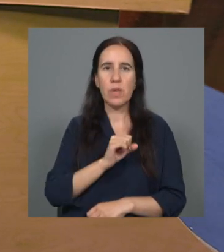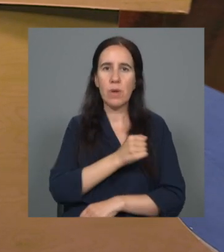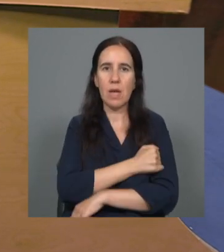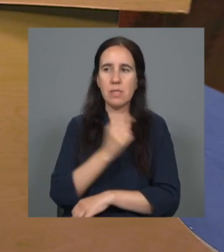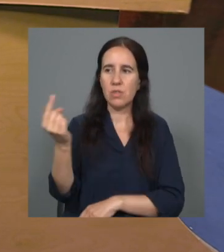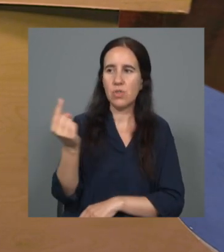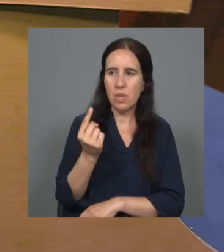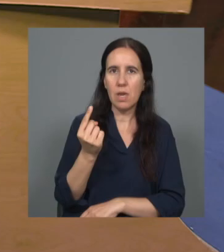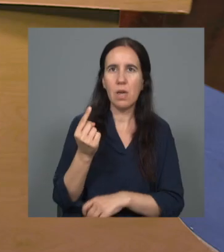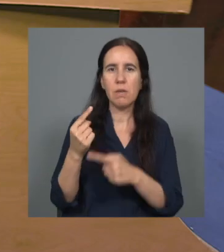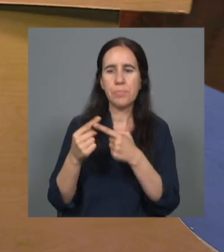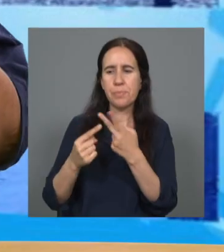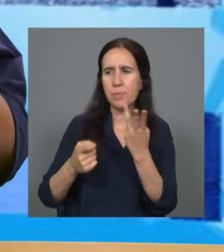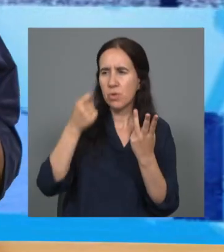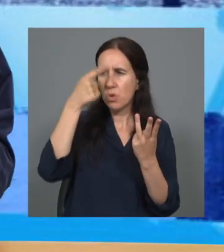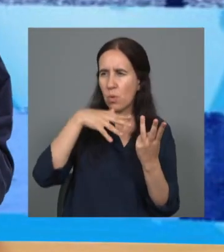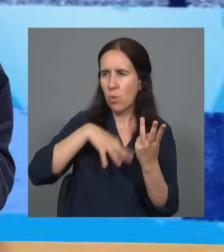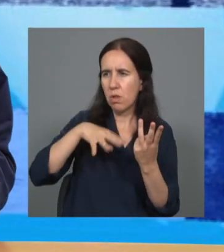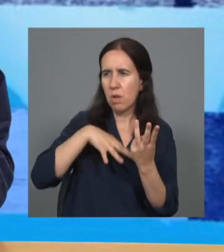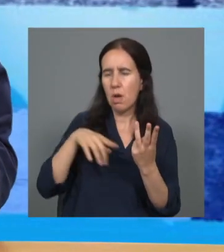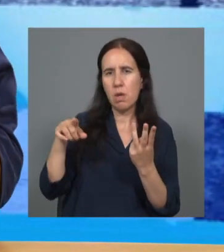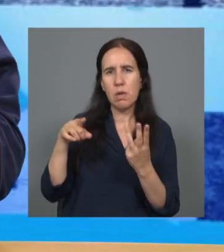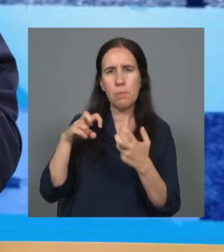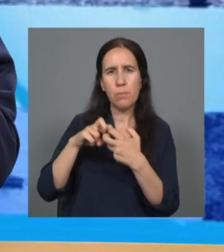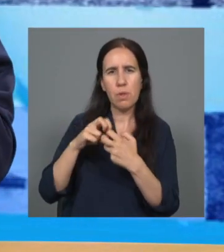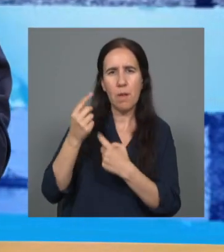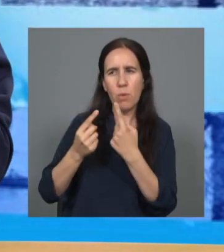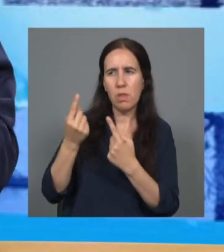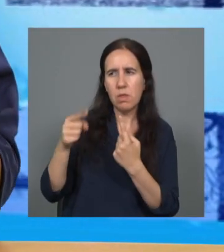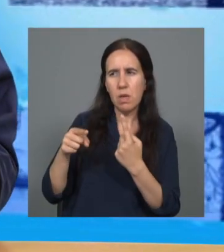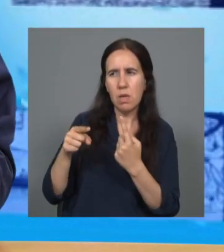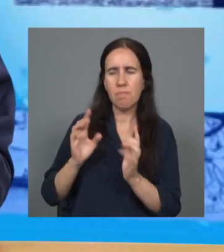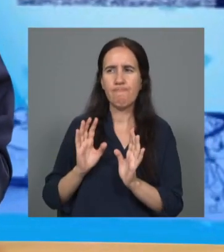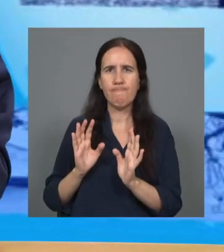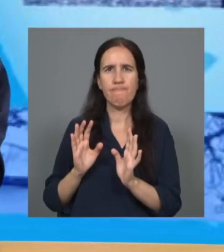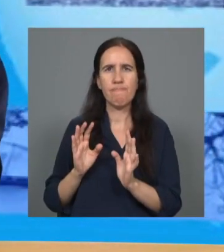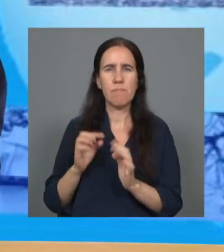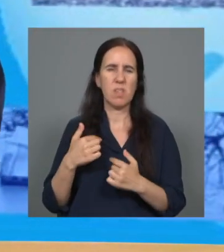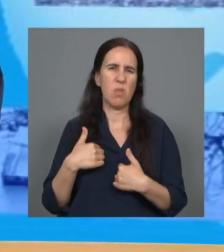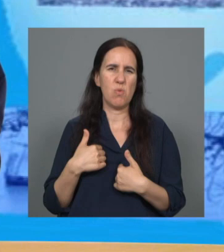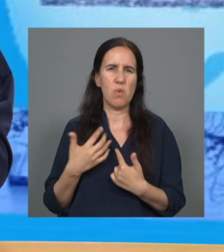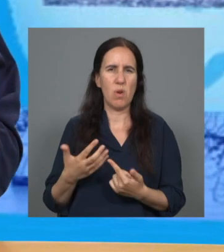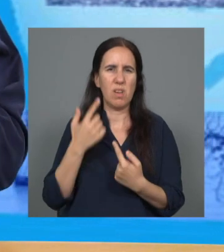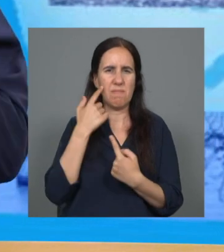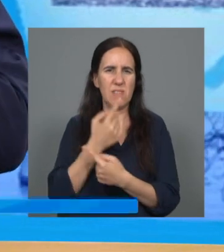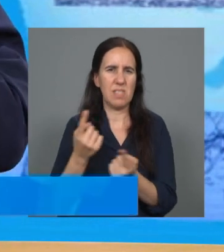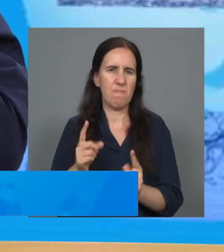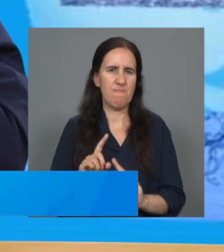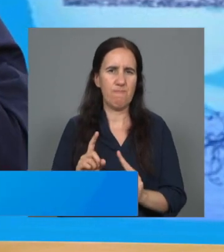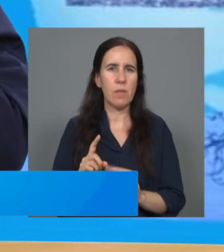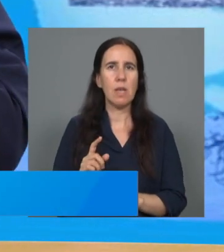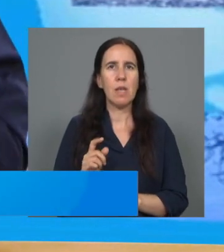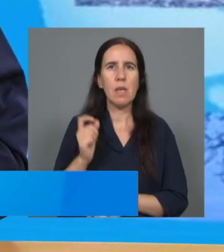contar determinadas histórias, tem determinados problemas que eu me escuso aqui de dizer e que se